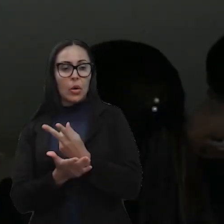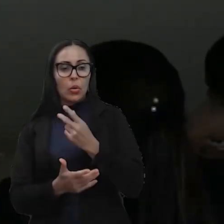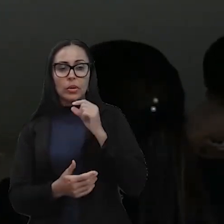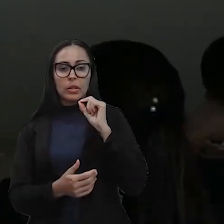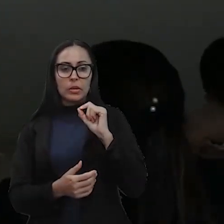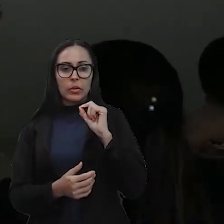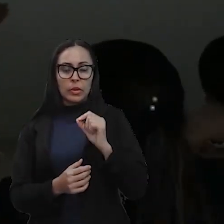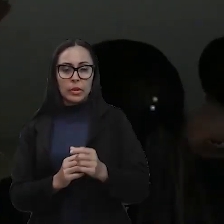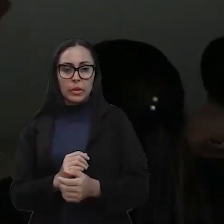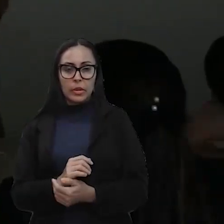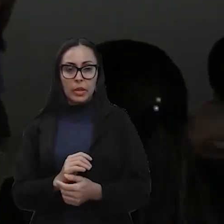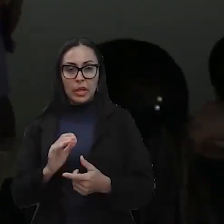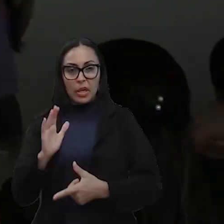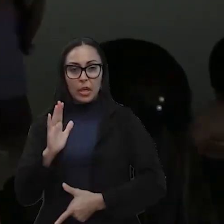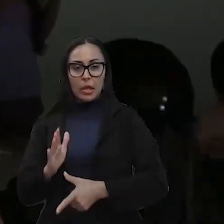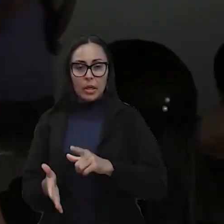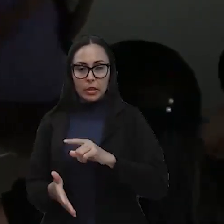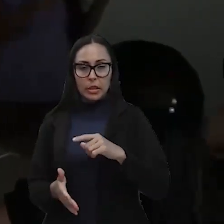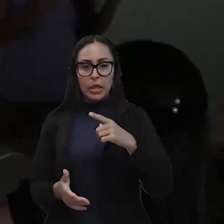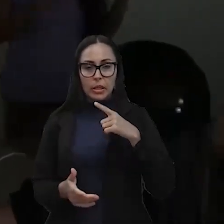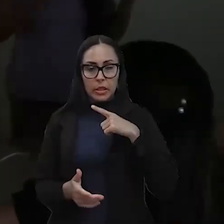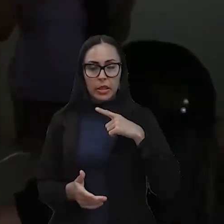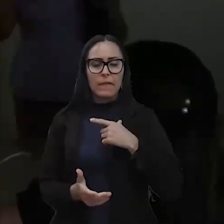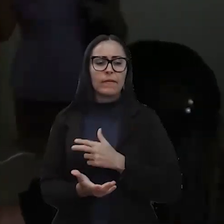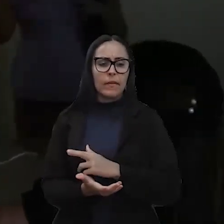tinha muitas